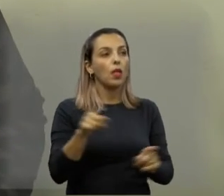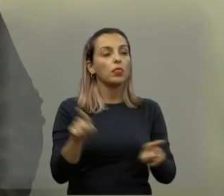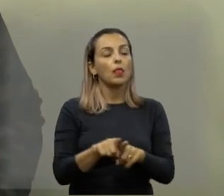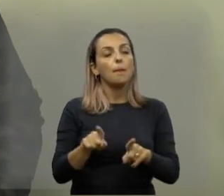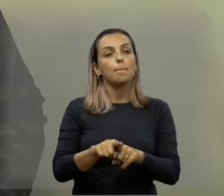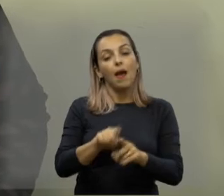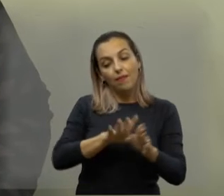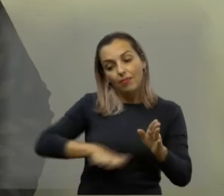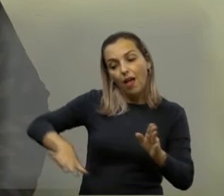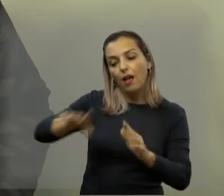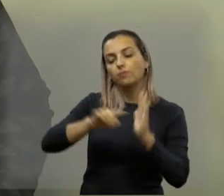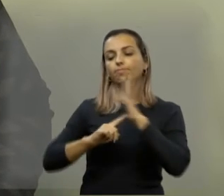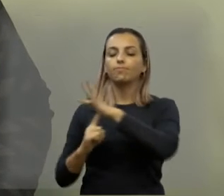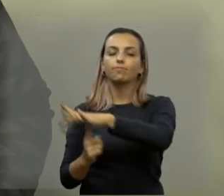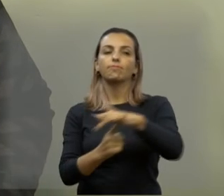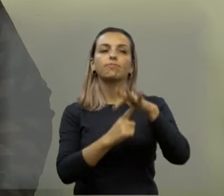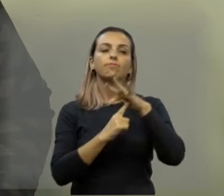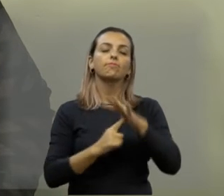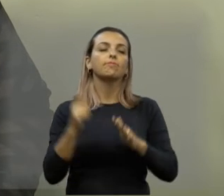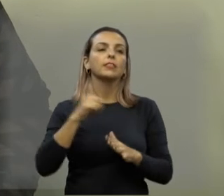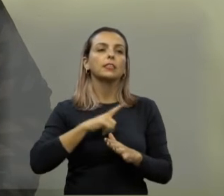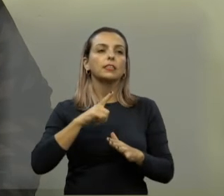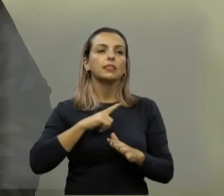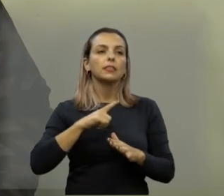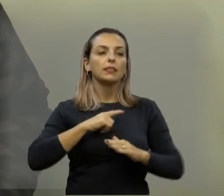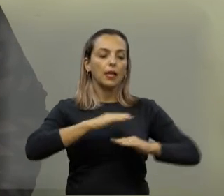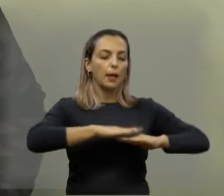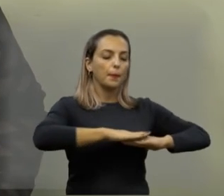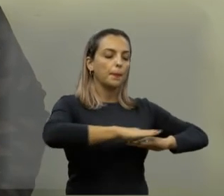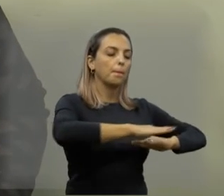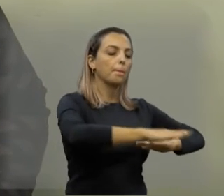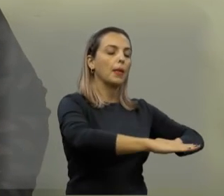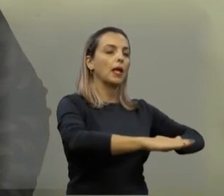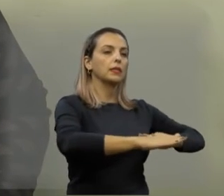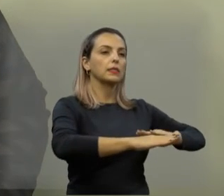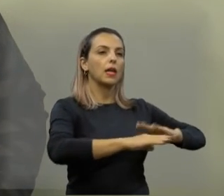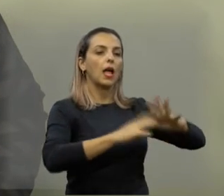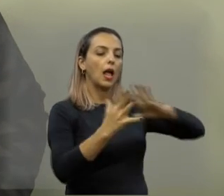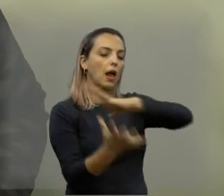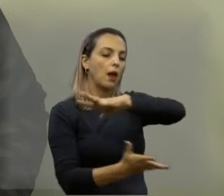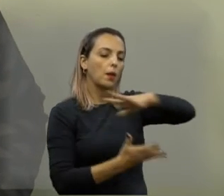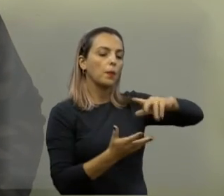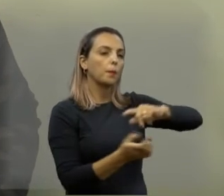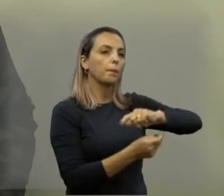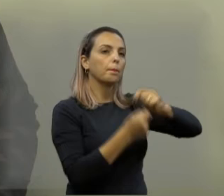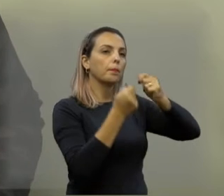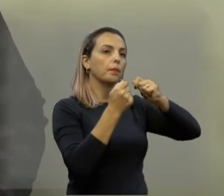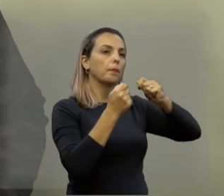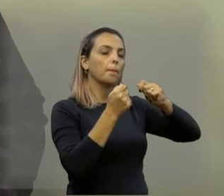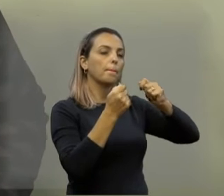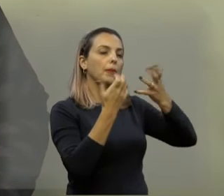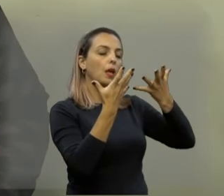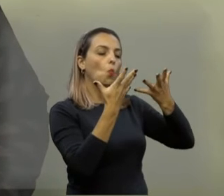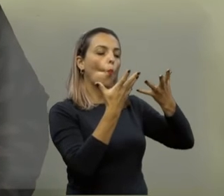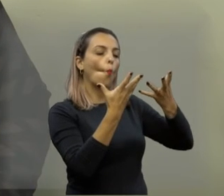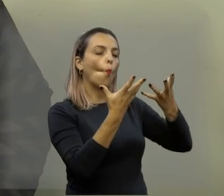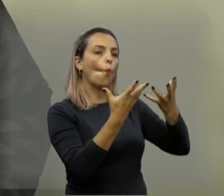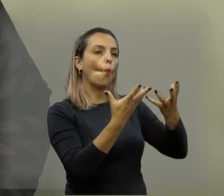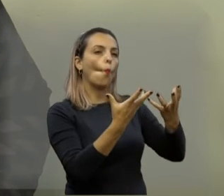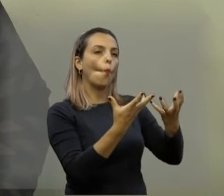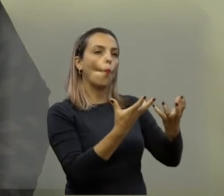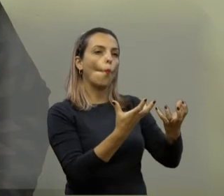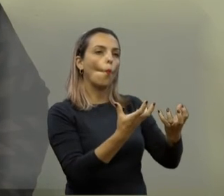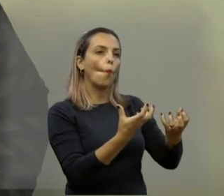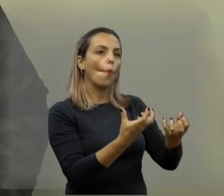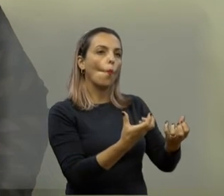Perspectiva ambiental onde traz a questão das mantas biodegradáveis que absorvem a a decomposição